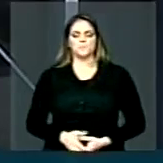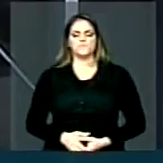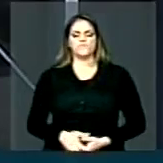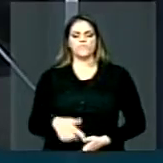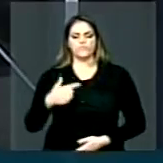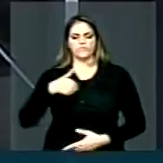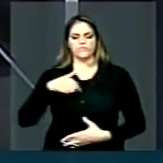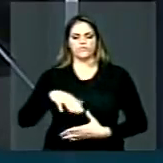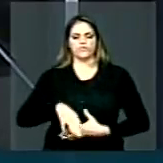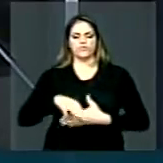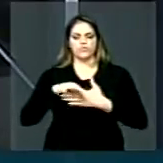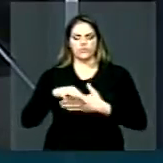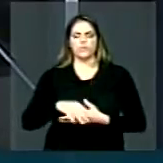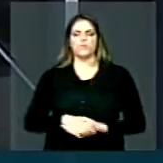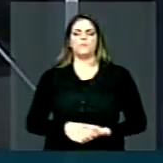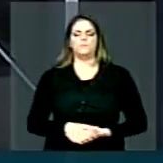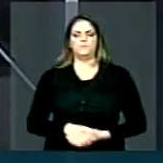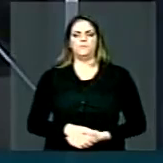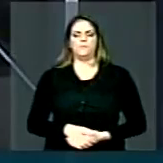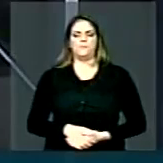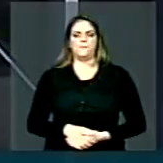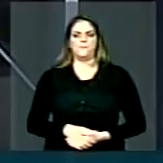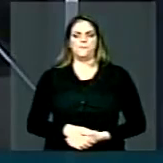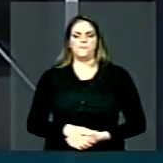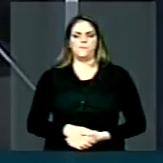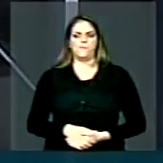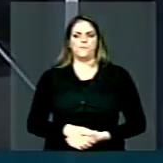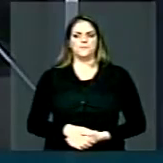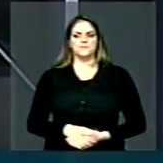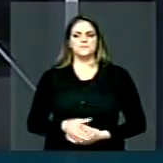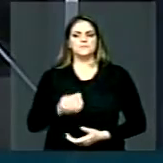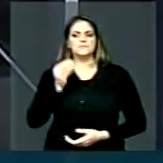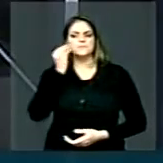líder, do que ocorreu com a tentativa de